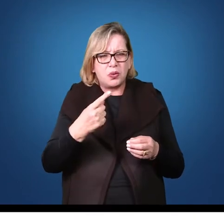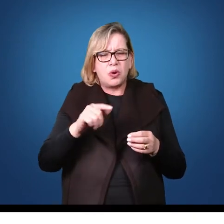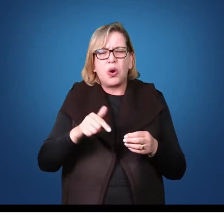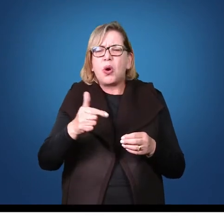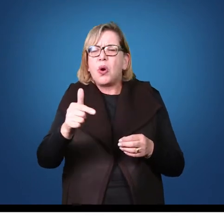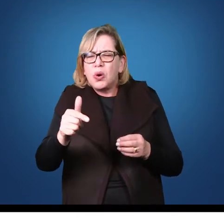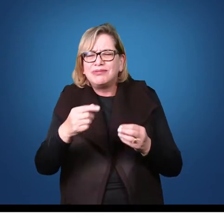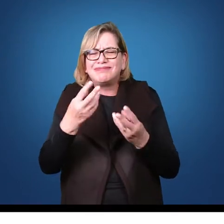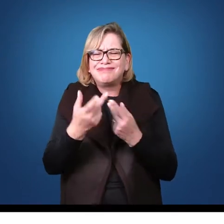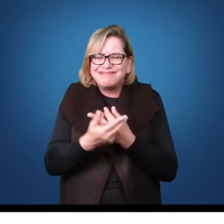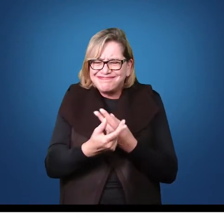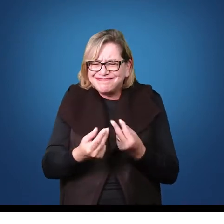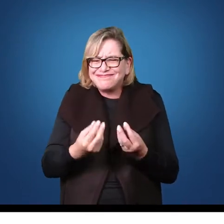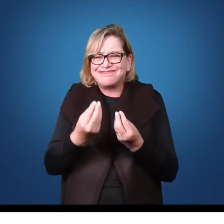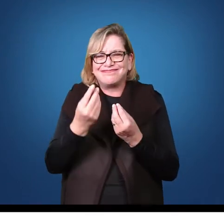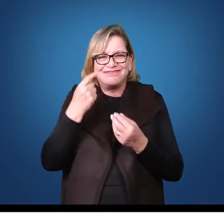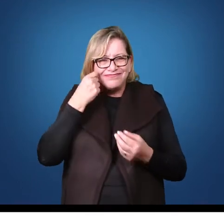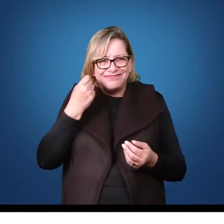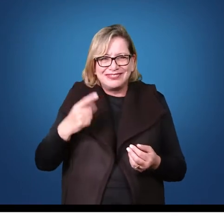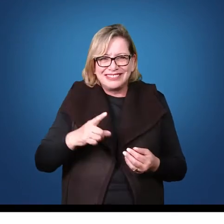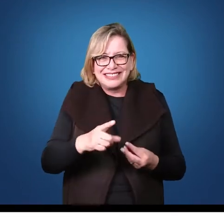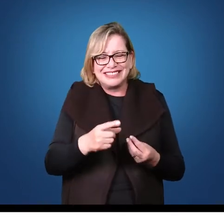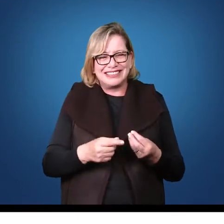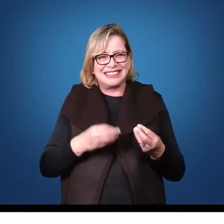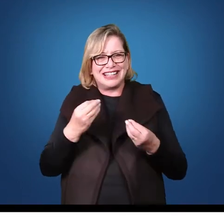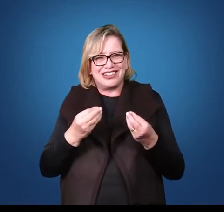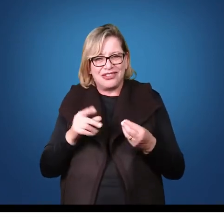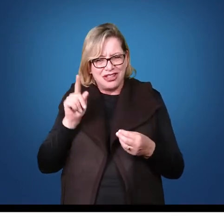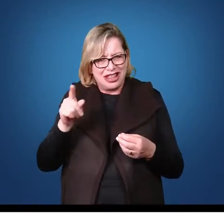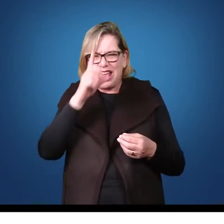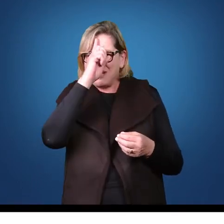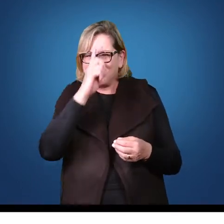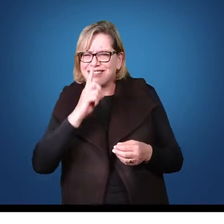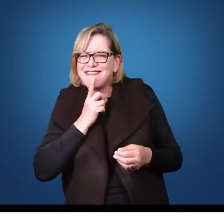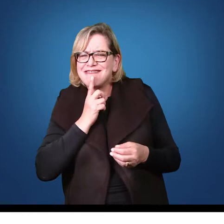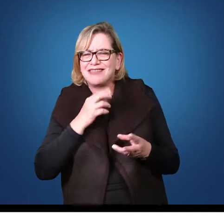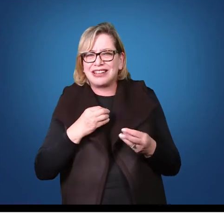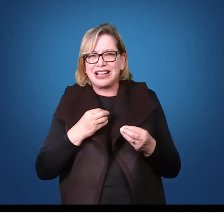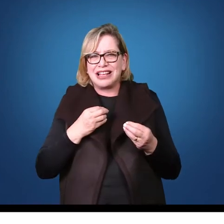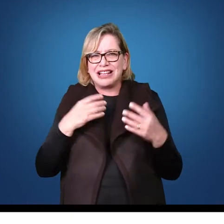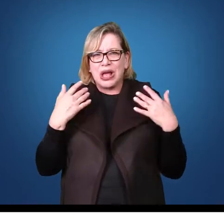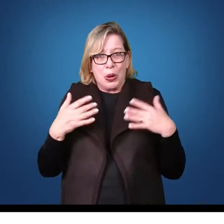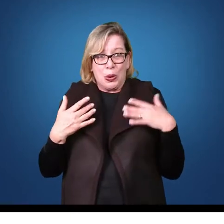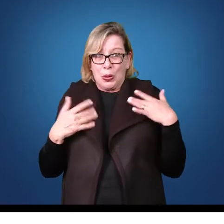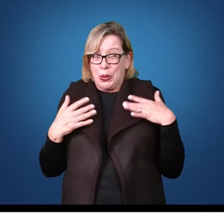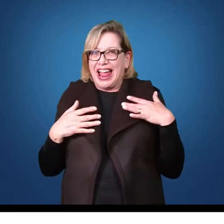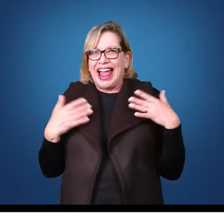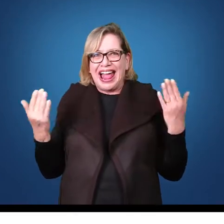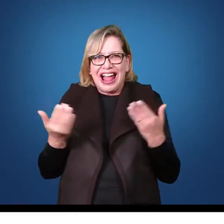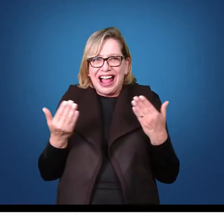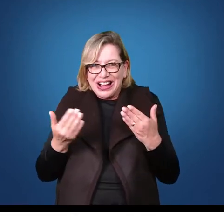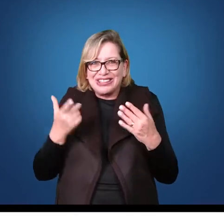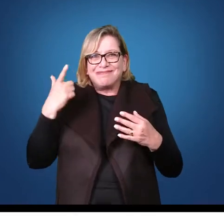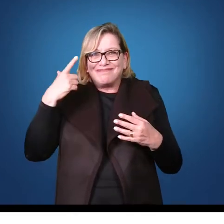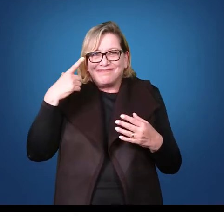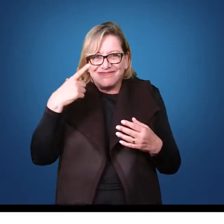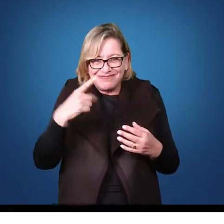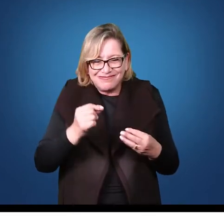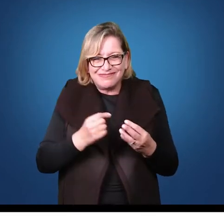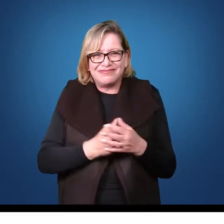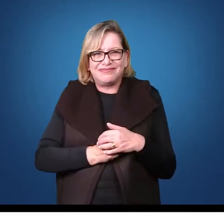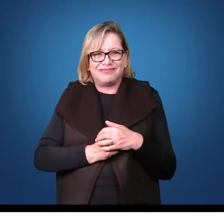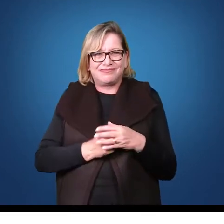ratinho, outro ratinho. Vai aqui, você pega esse amarelo. Ai, ai, ai, será que agora vamos conseguir?